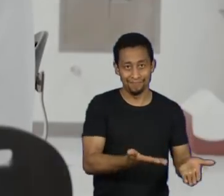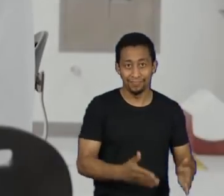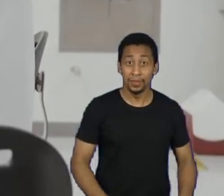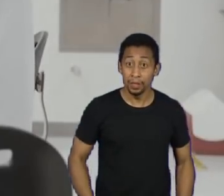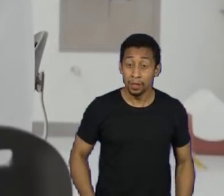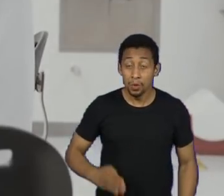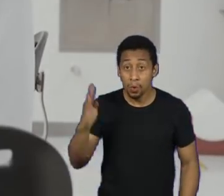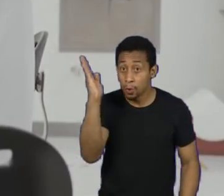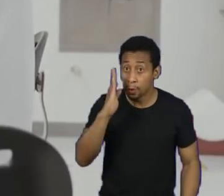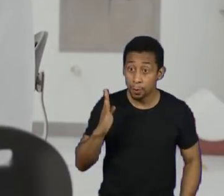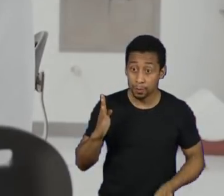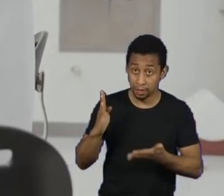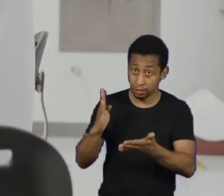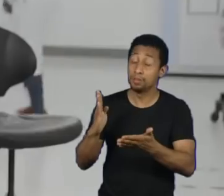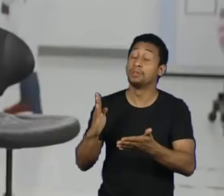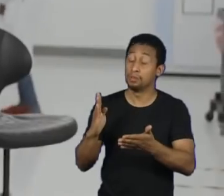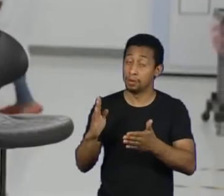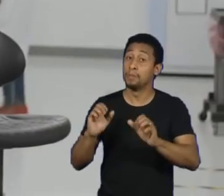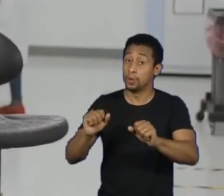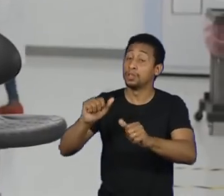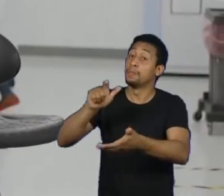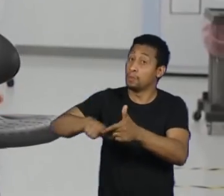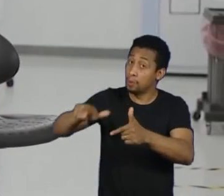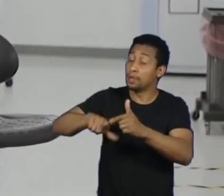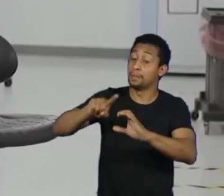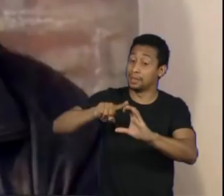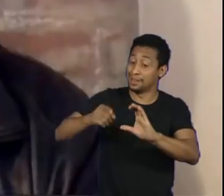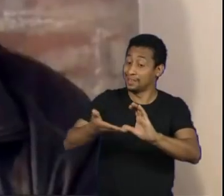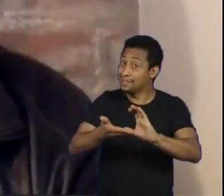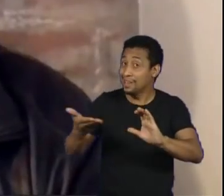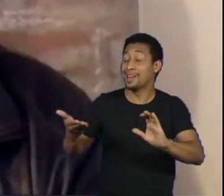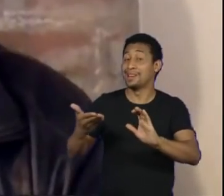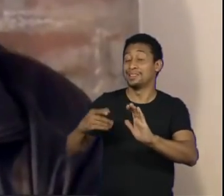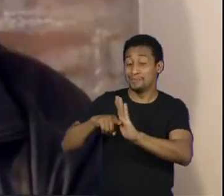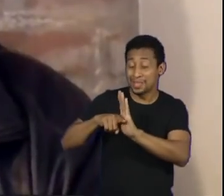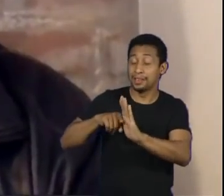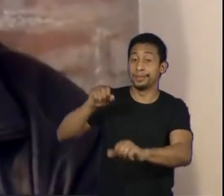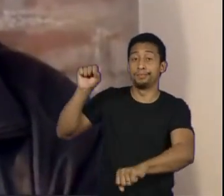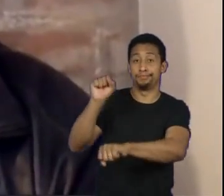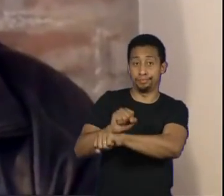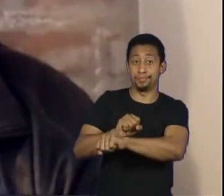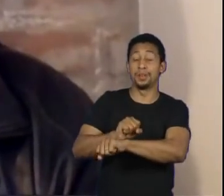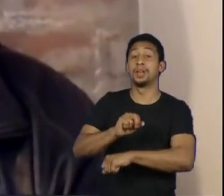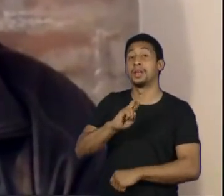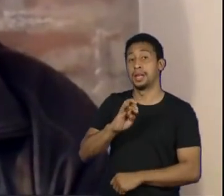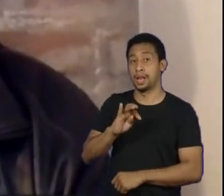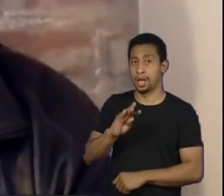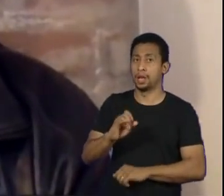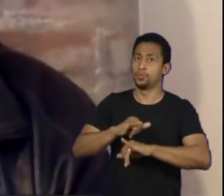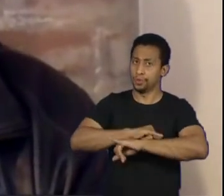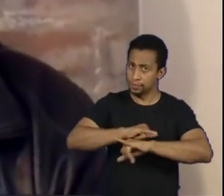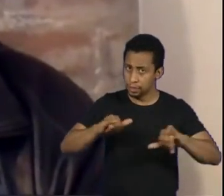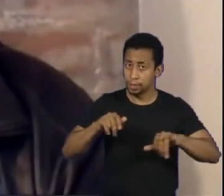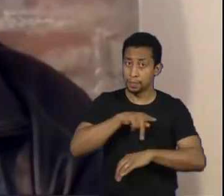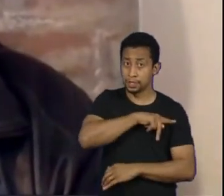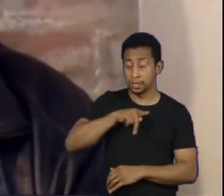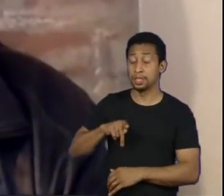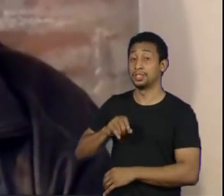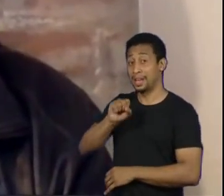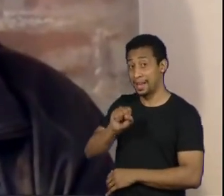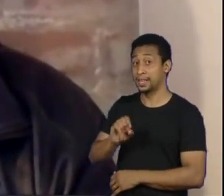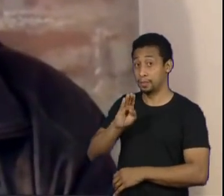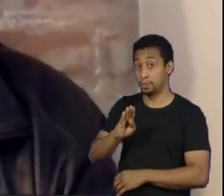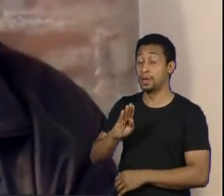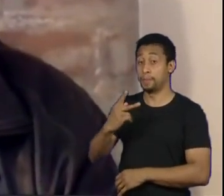O Brasil pode ter um apagão científico, afirma Renato Janine Ribeiro, presidente da SBPC,